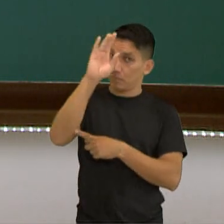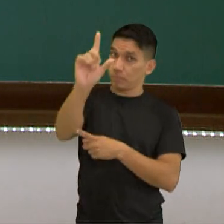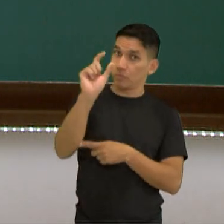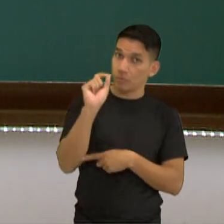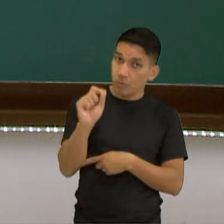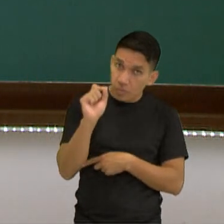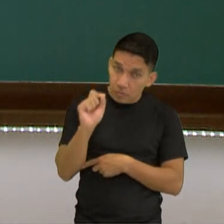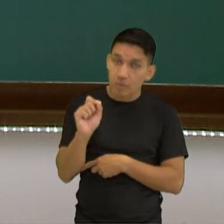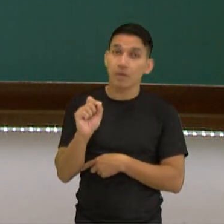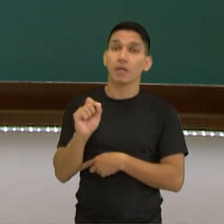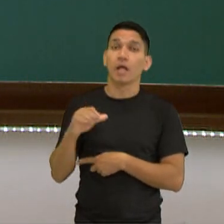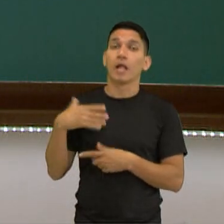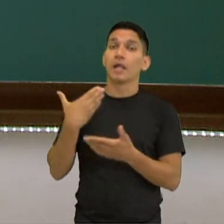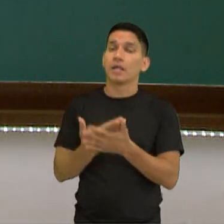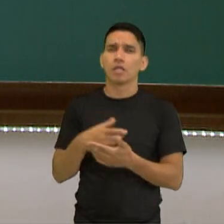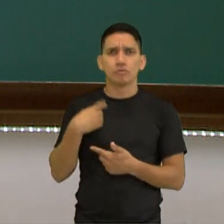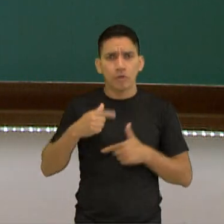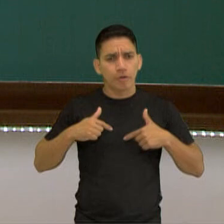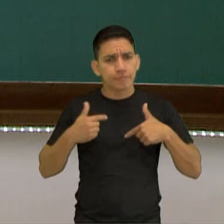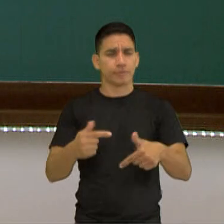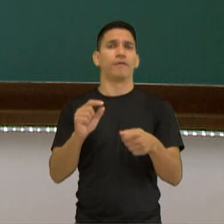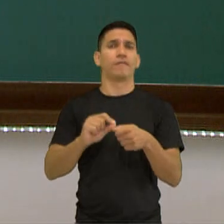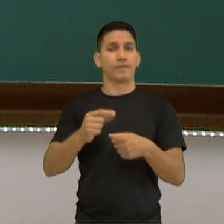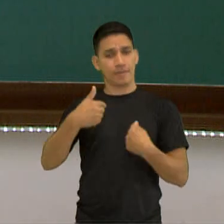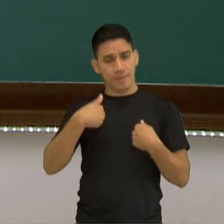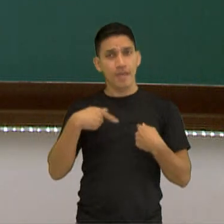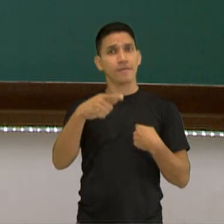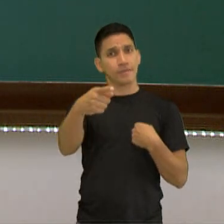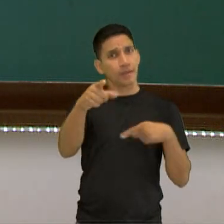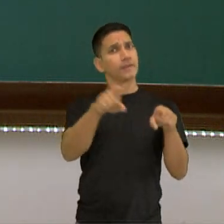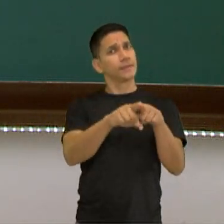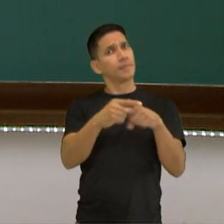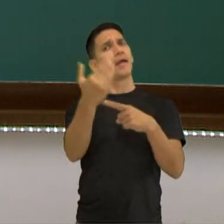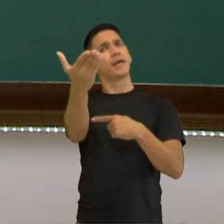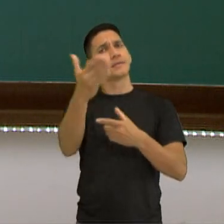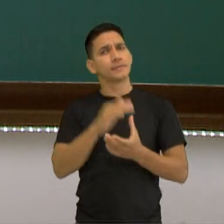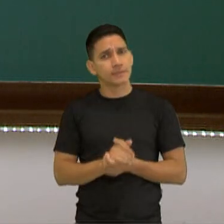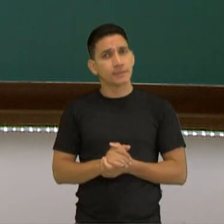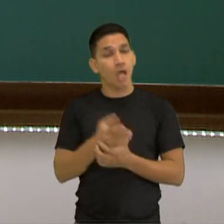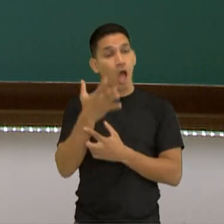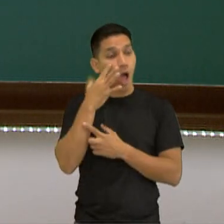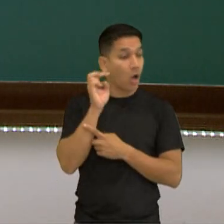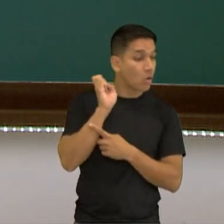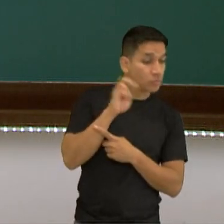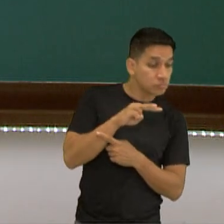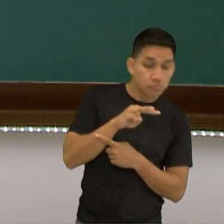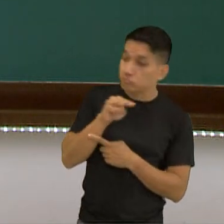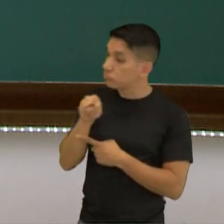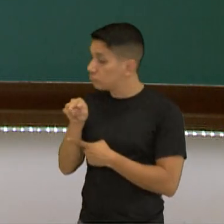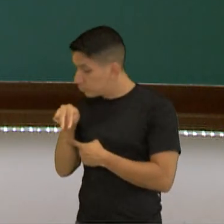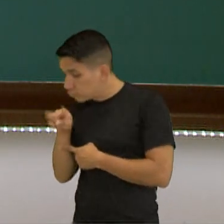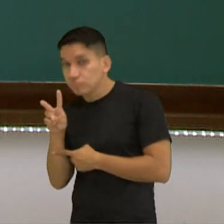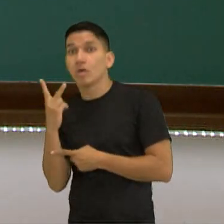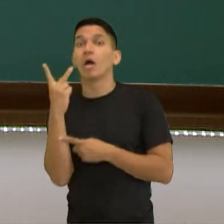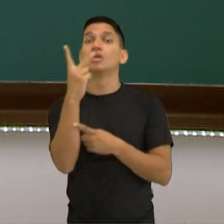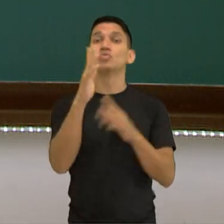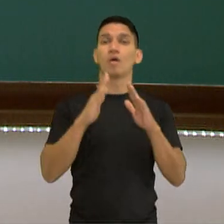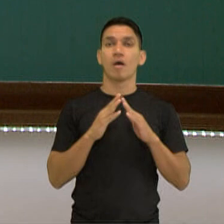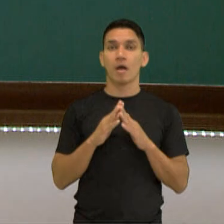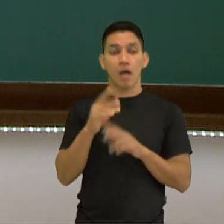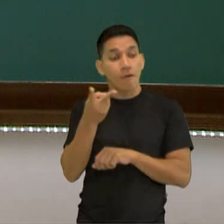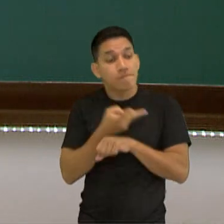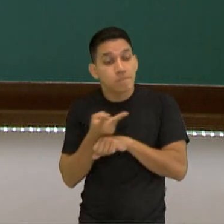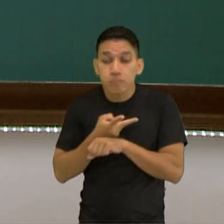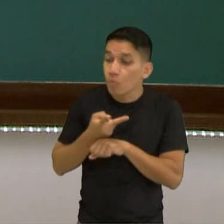ação que eu chamo para nós fazermos, eu e vocês aí do outro lado, olhem o quintal de vocês, olhem os terrenos